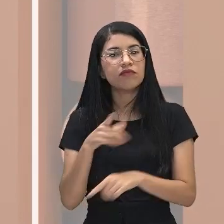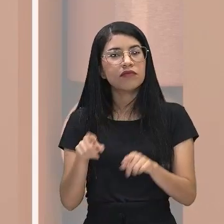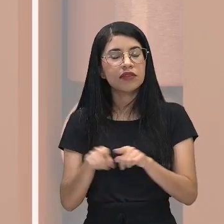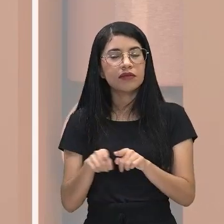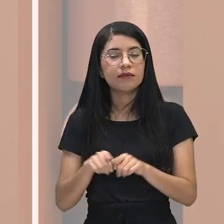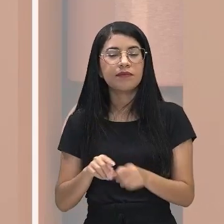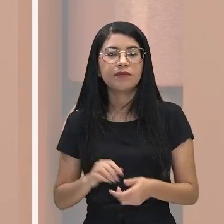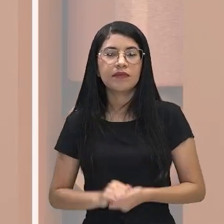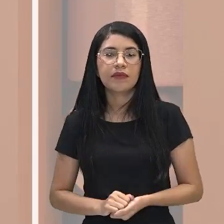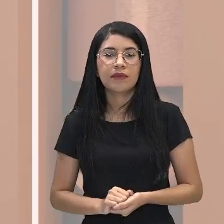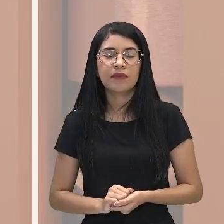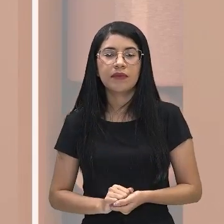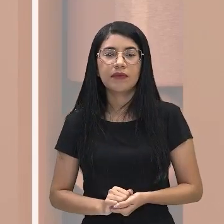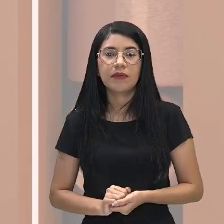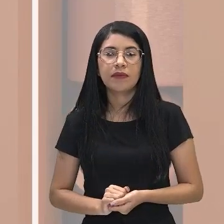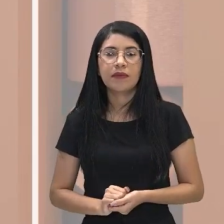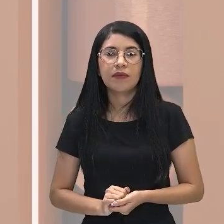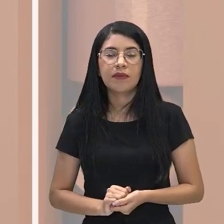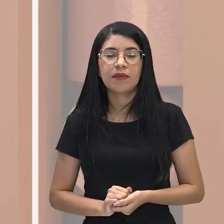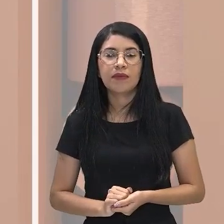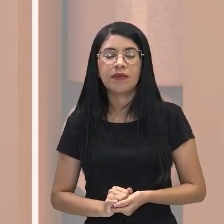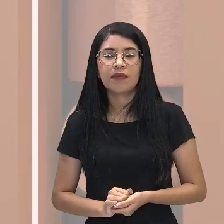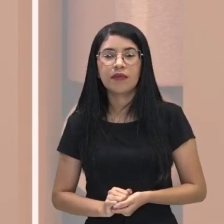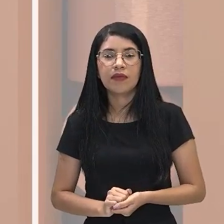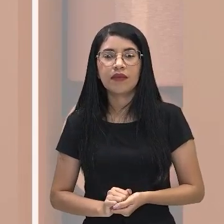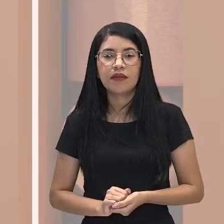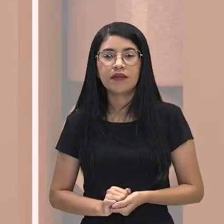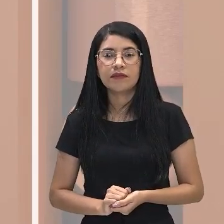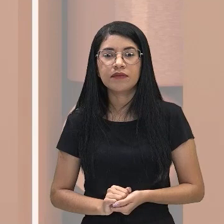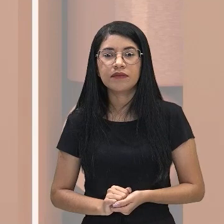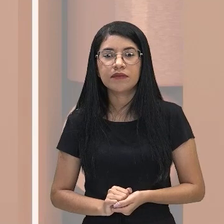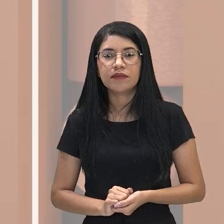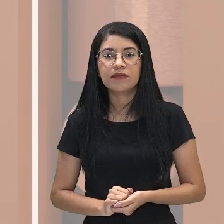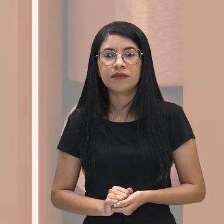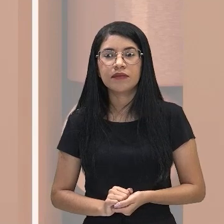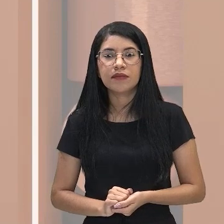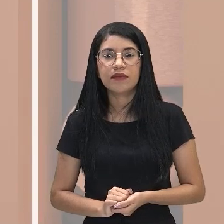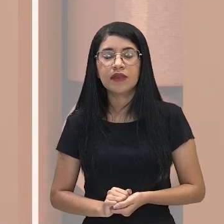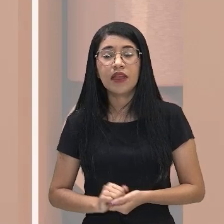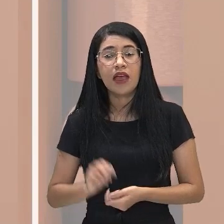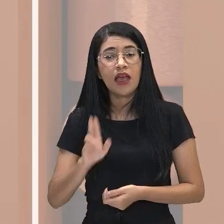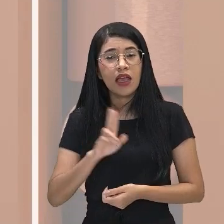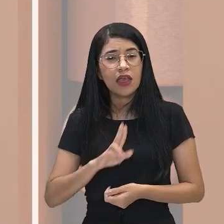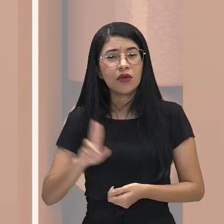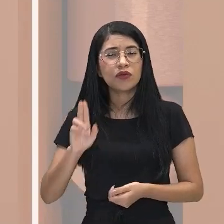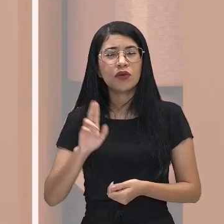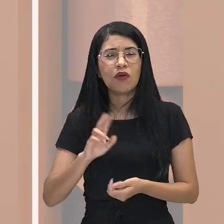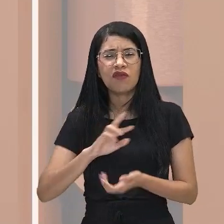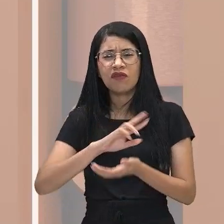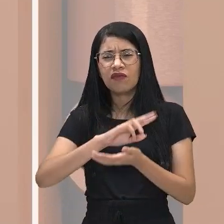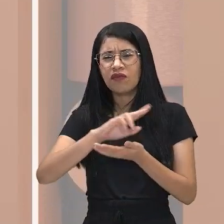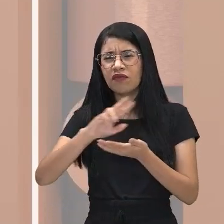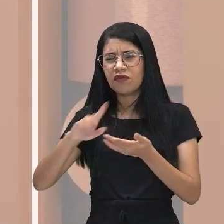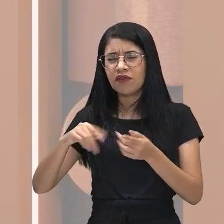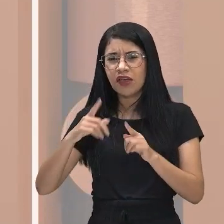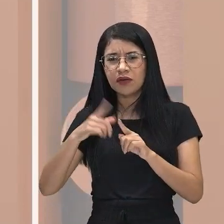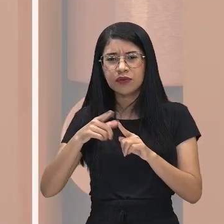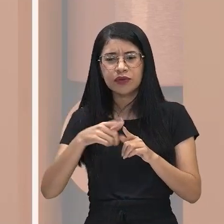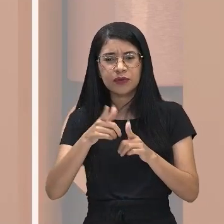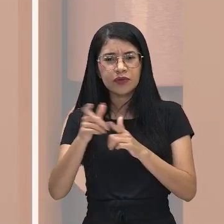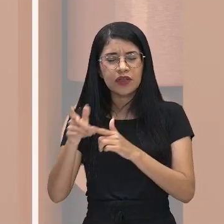armas mortíferas, e usou todo esse aparato bélico para